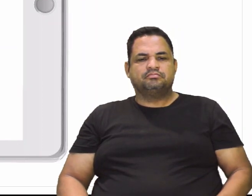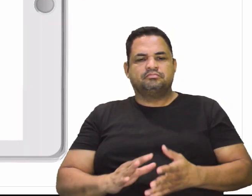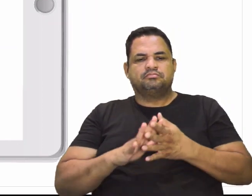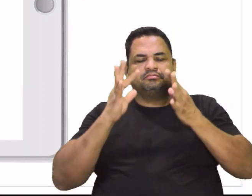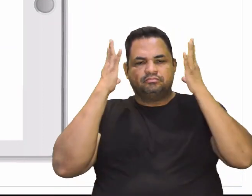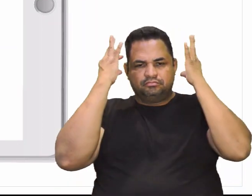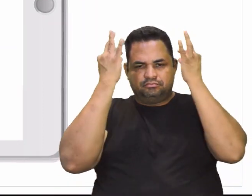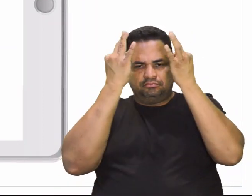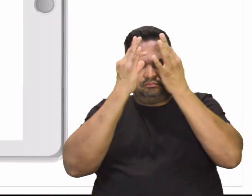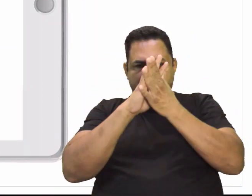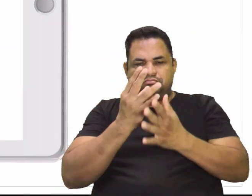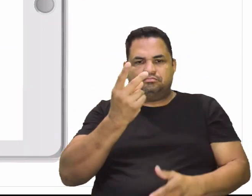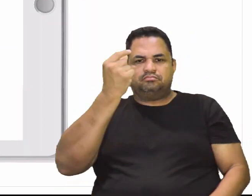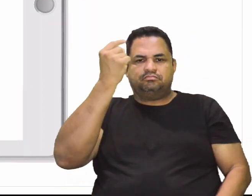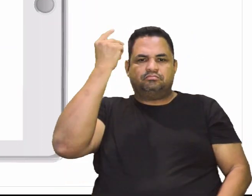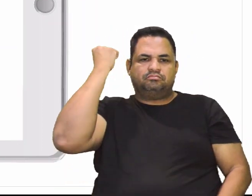Antiga,